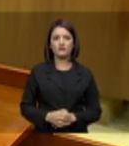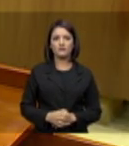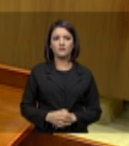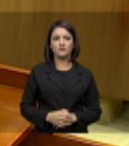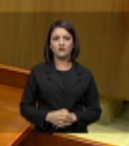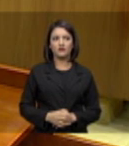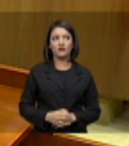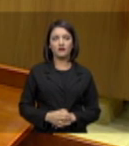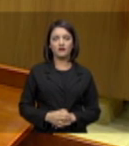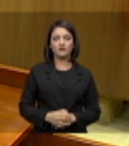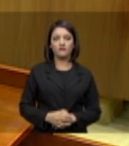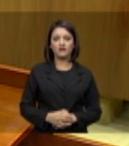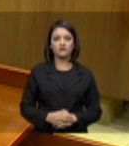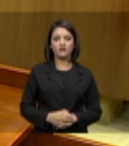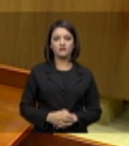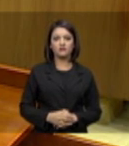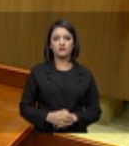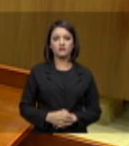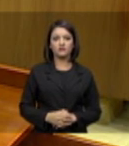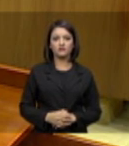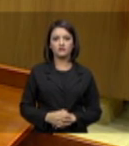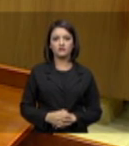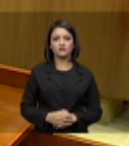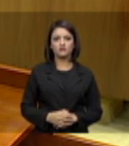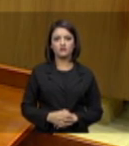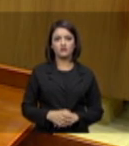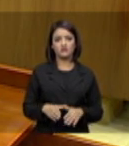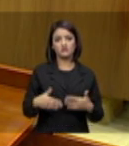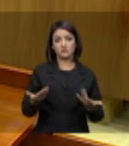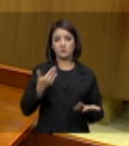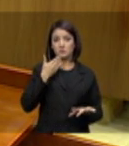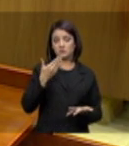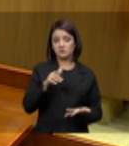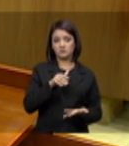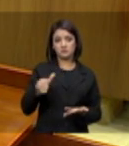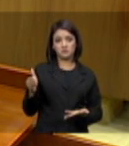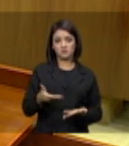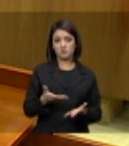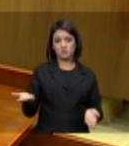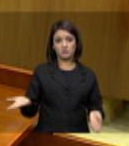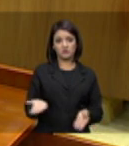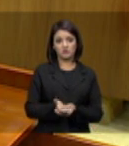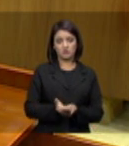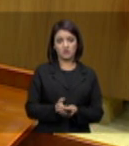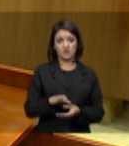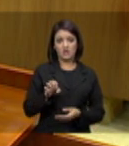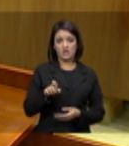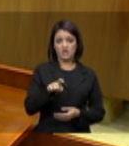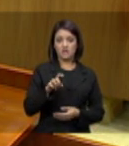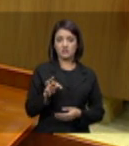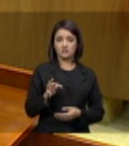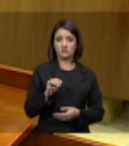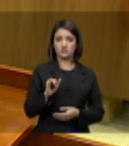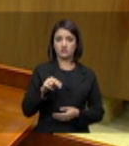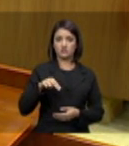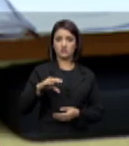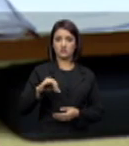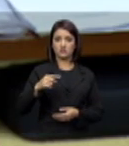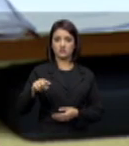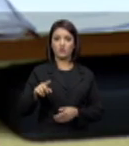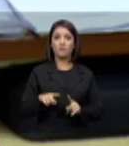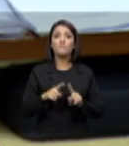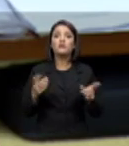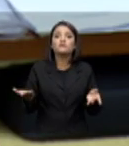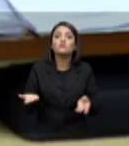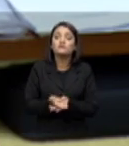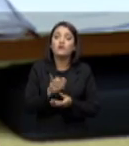depois nova canção é do processo oi e o processo em si não está